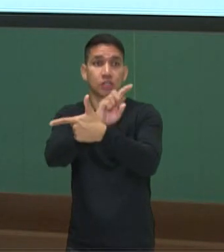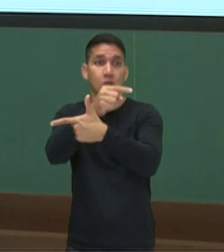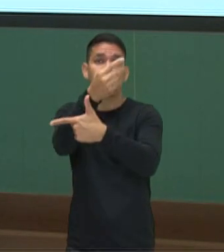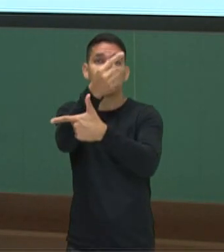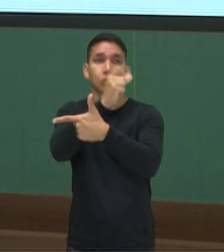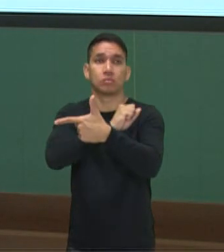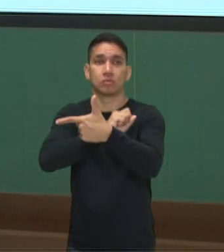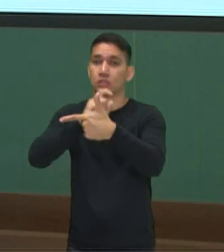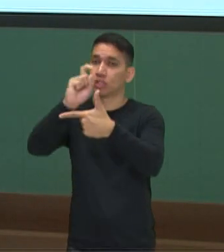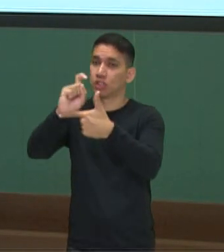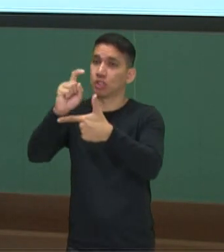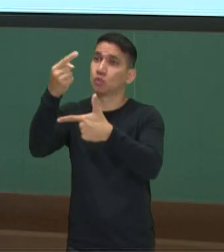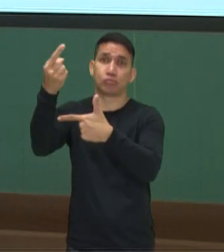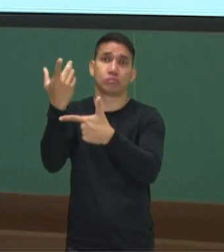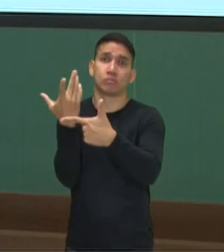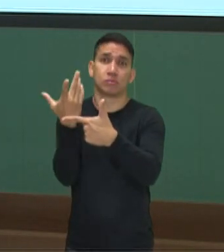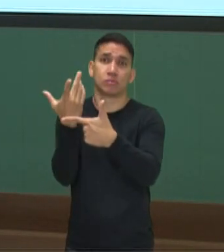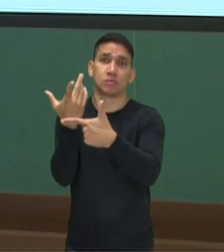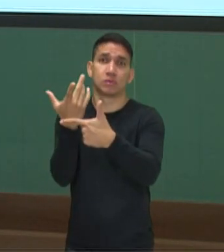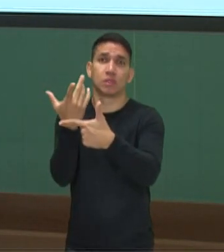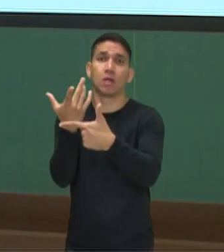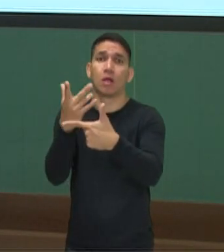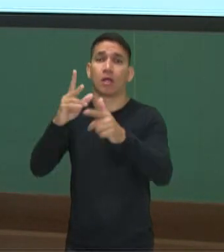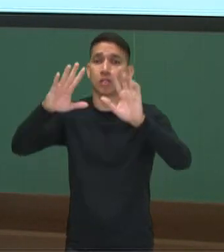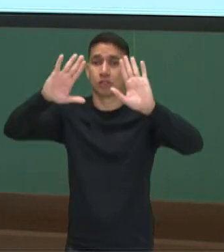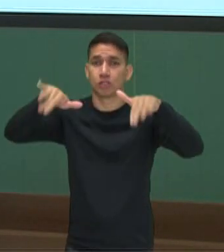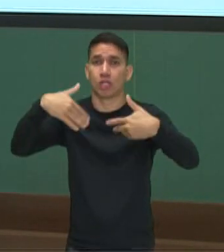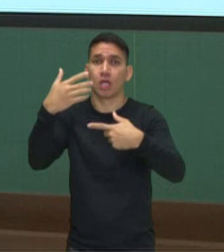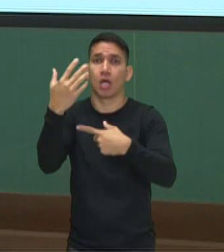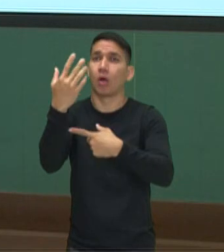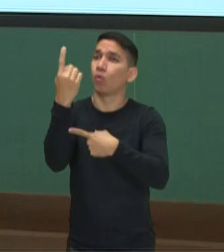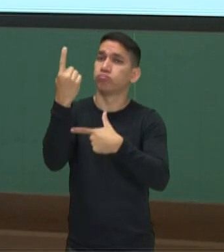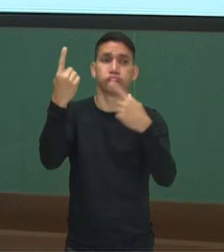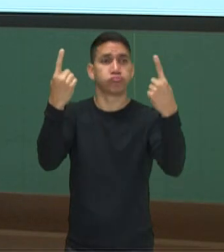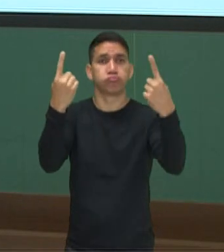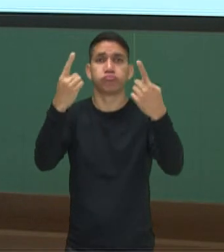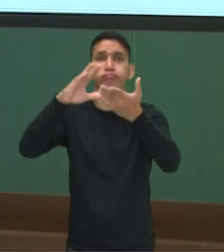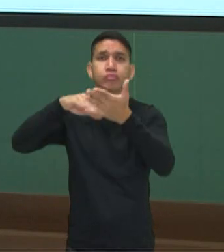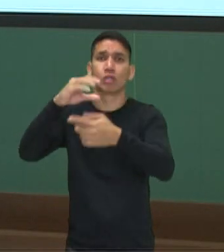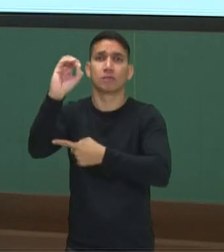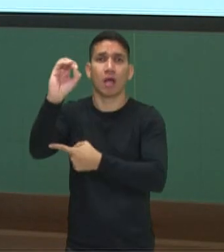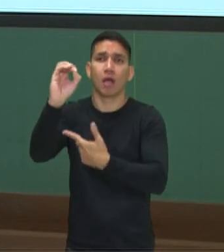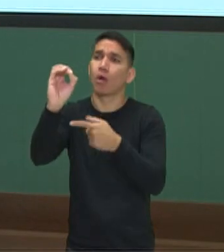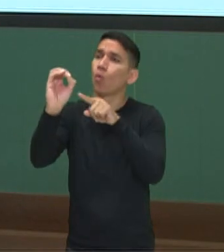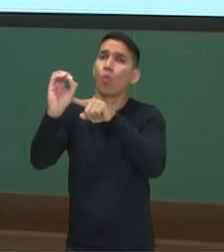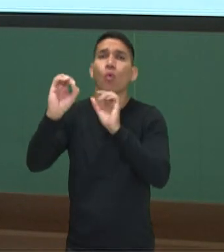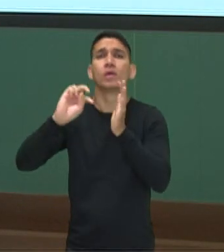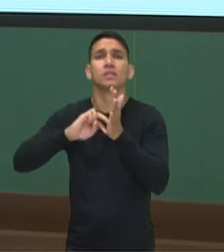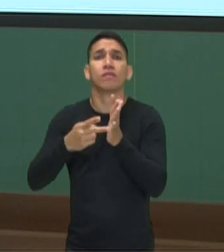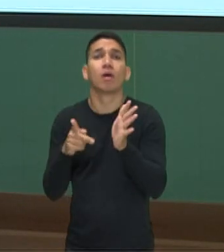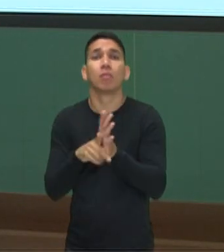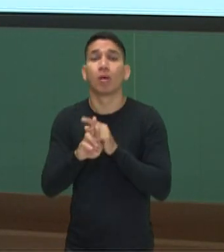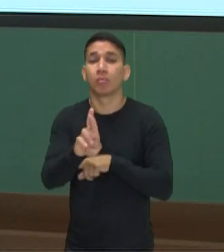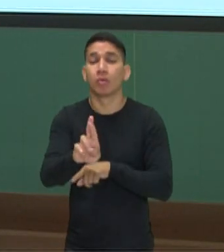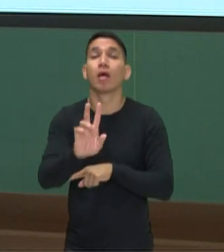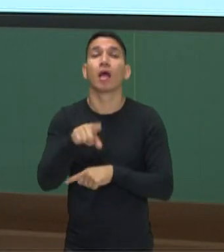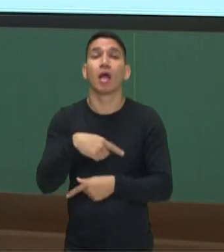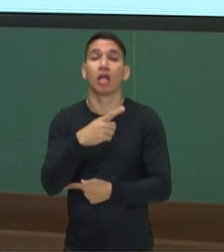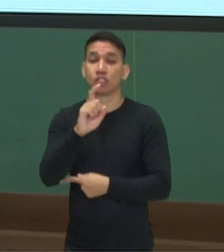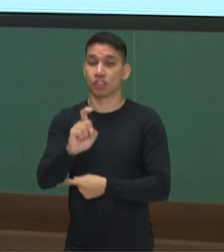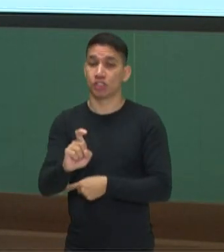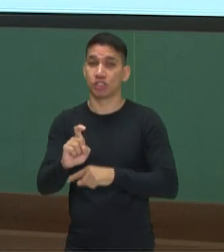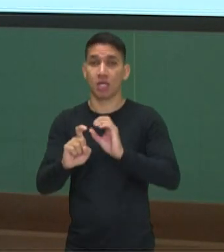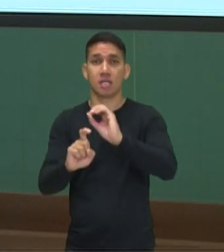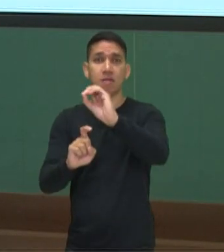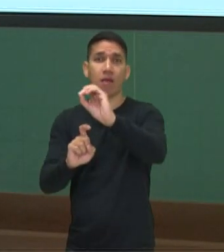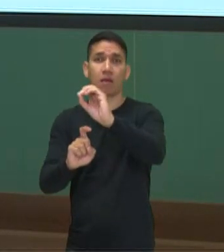1. X elevado a 1, subtrai o expoente. 1 menos 1, 0. Então, ia ficar para você ali x elevado a 0.